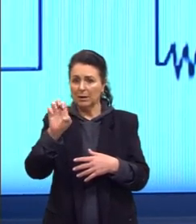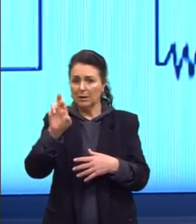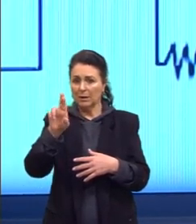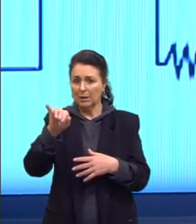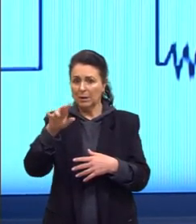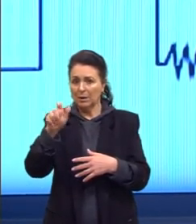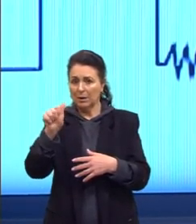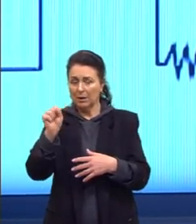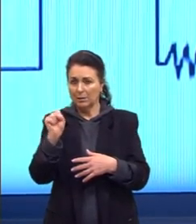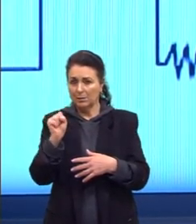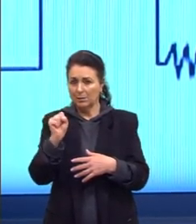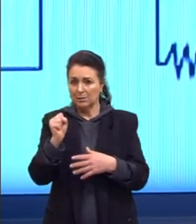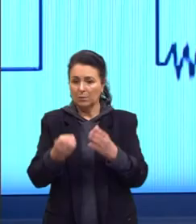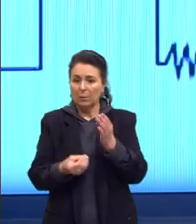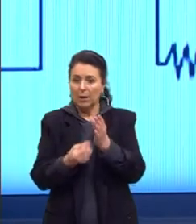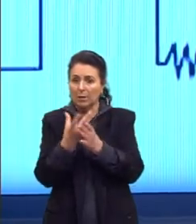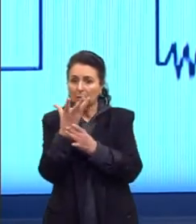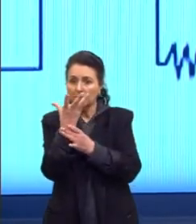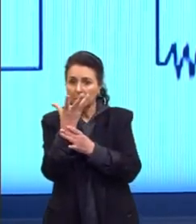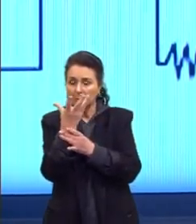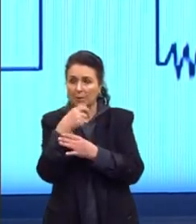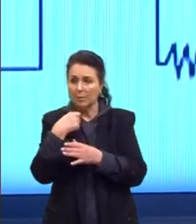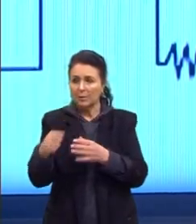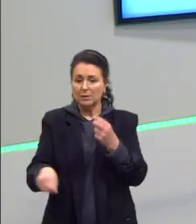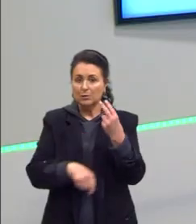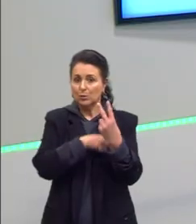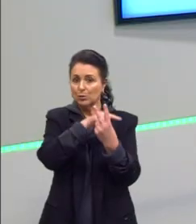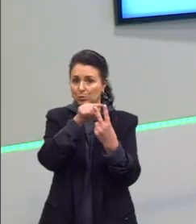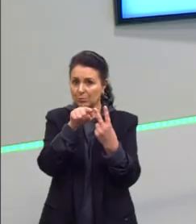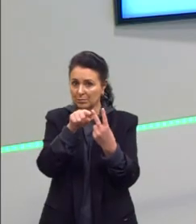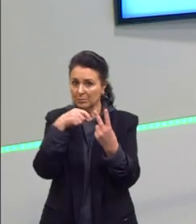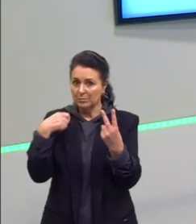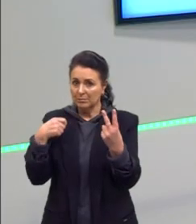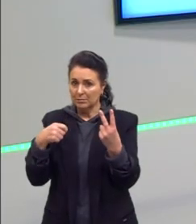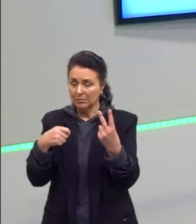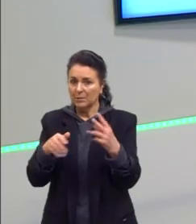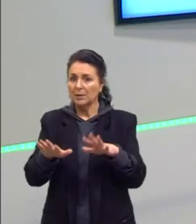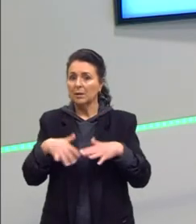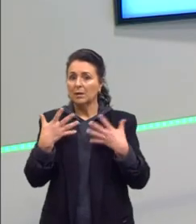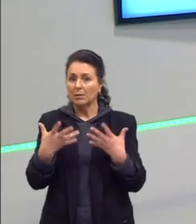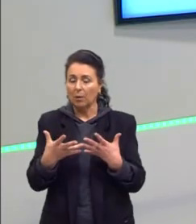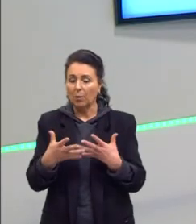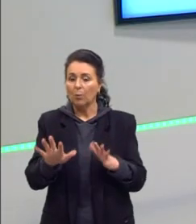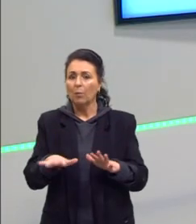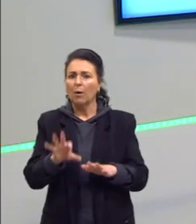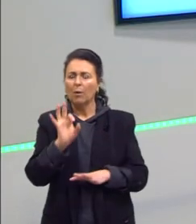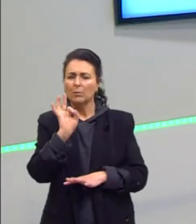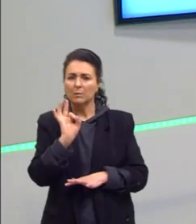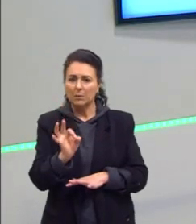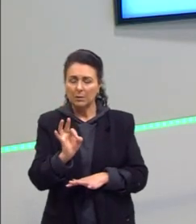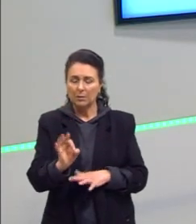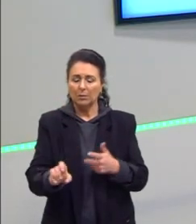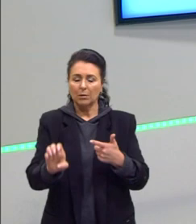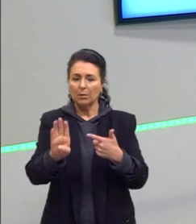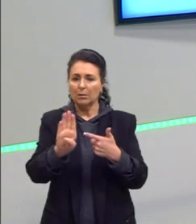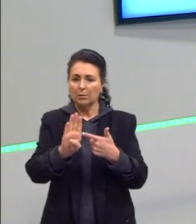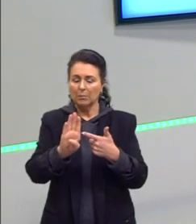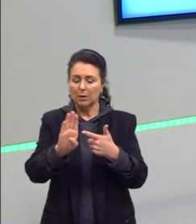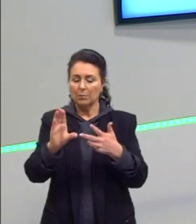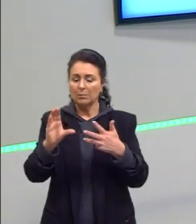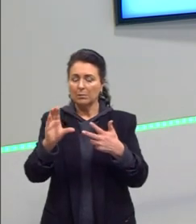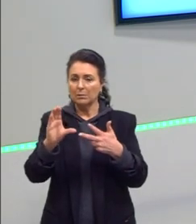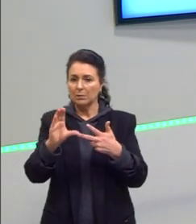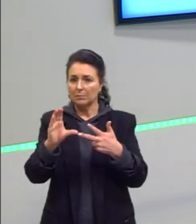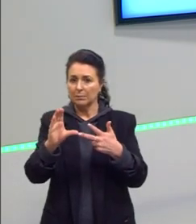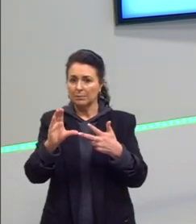então não está correto né a gente precisa de duas fontes Então as nossas opções é a letra B ou a letra